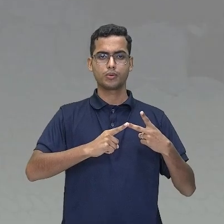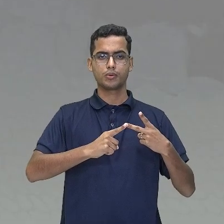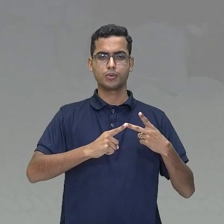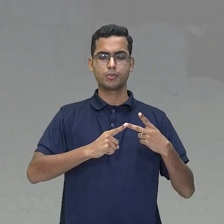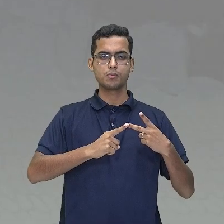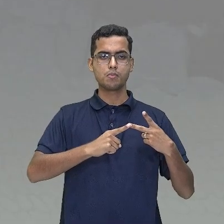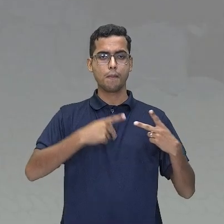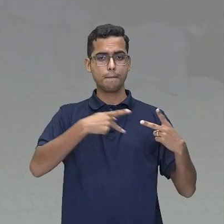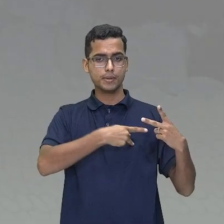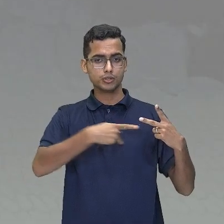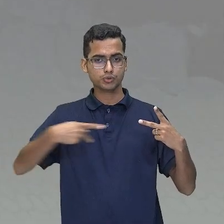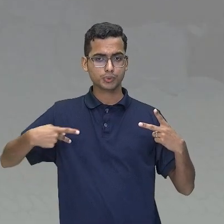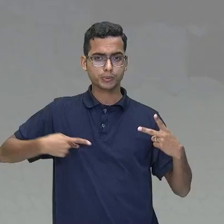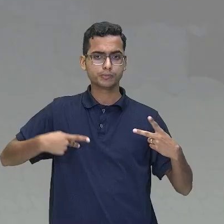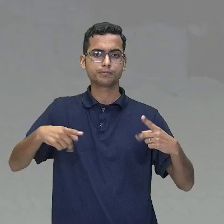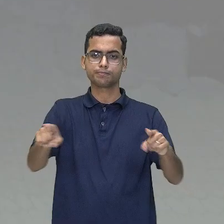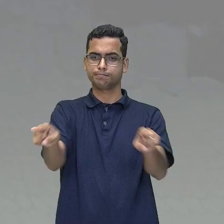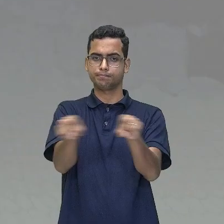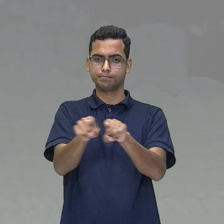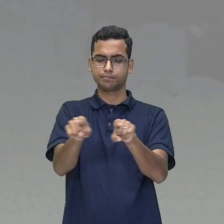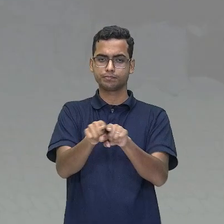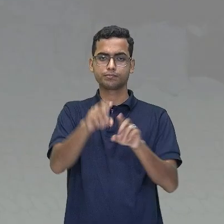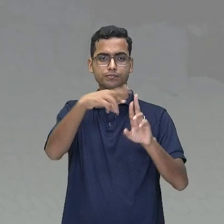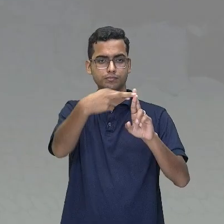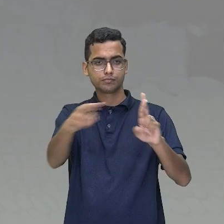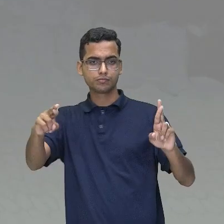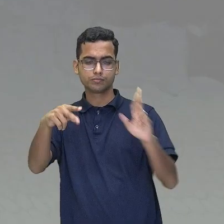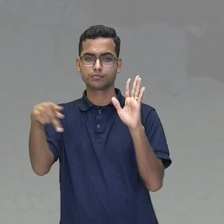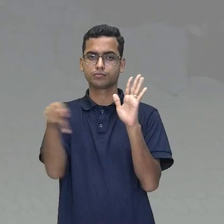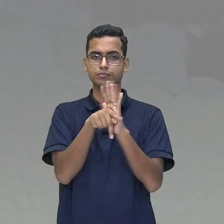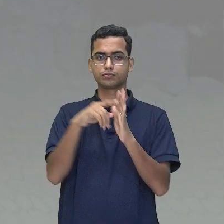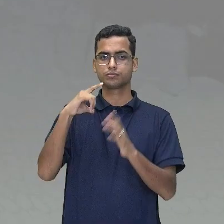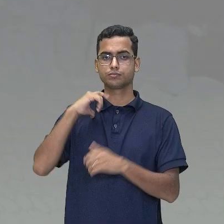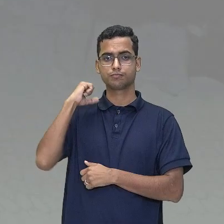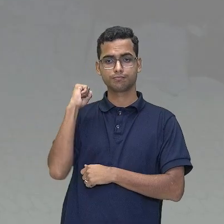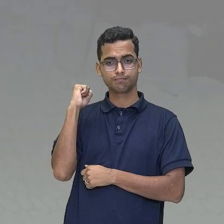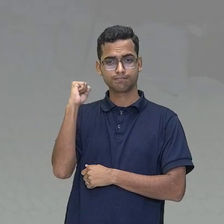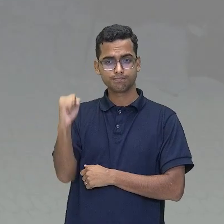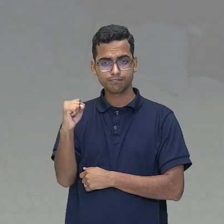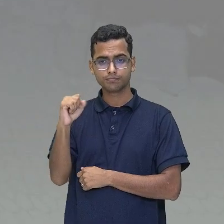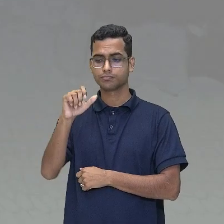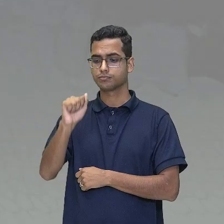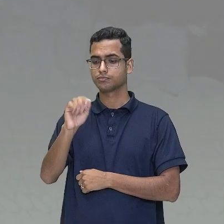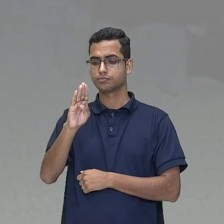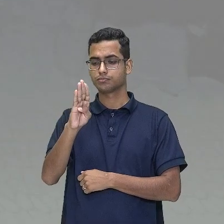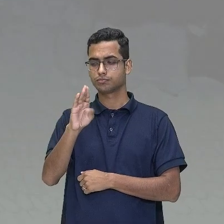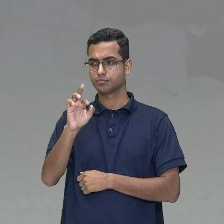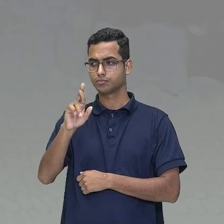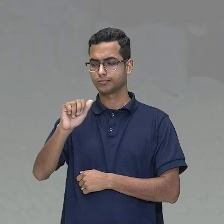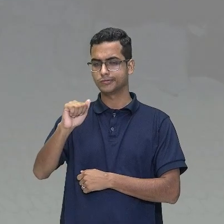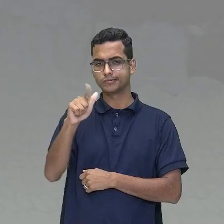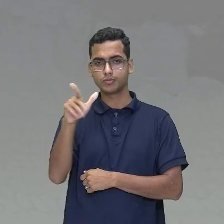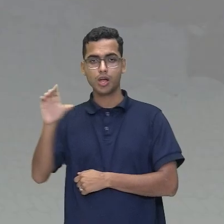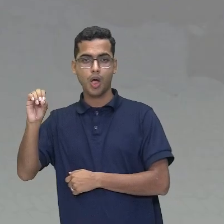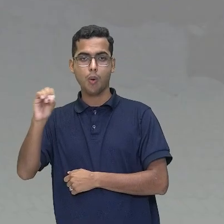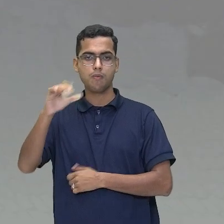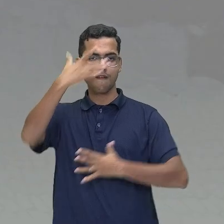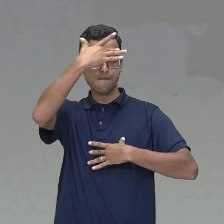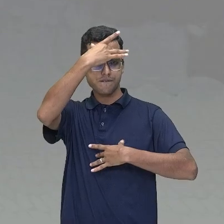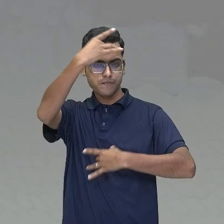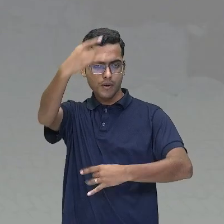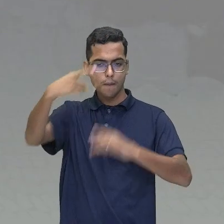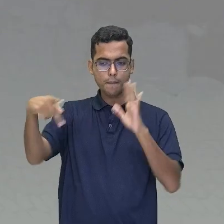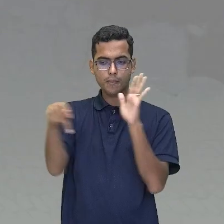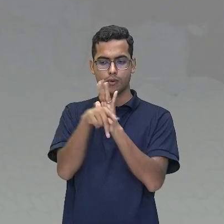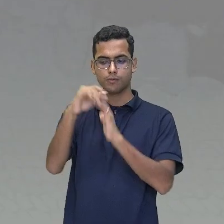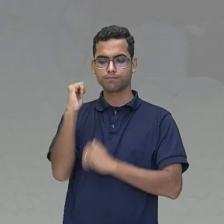O judaísmo ele é uma das religiões abraâmicas, ou seja, que nasce ali da fé de Abraão,